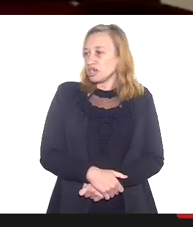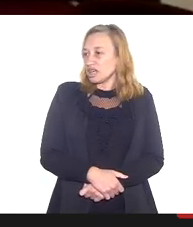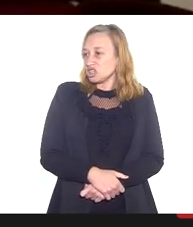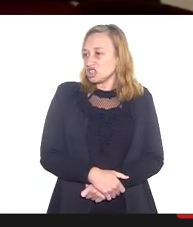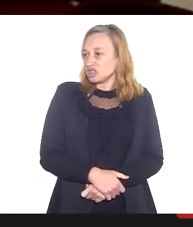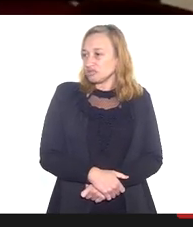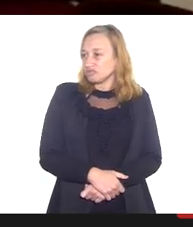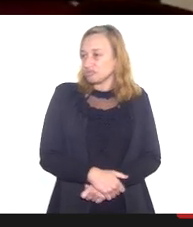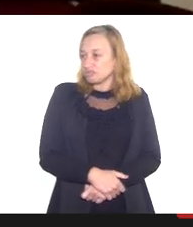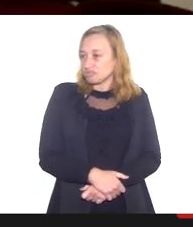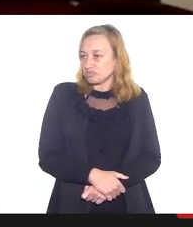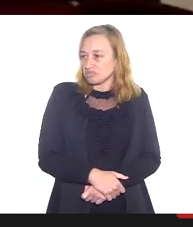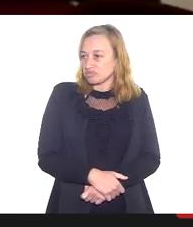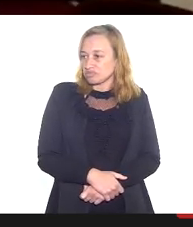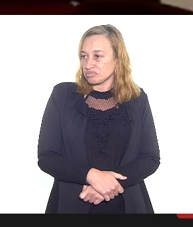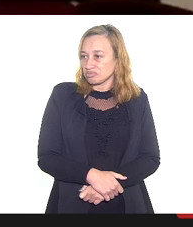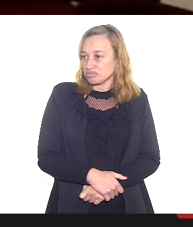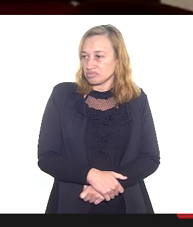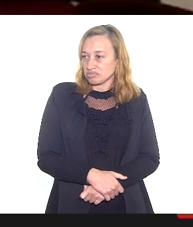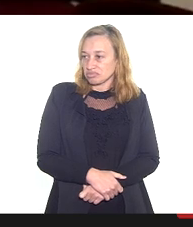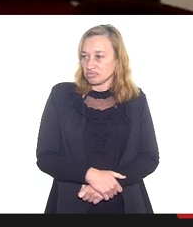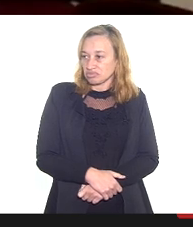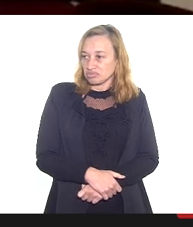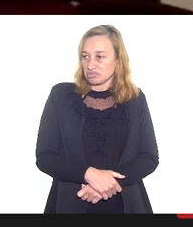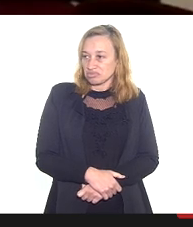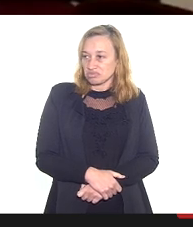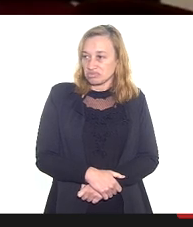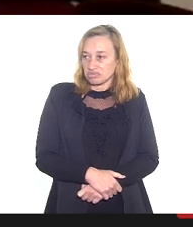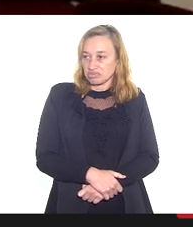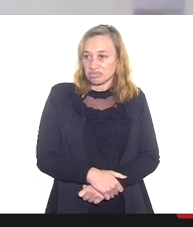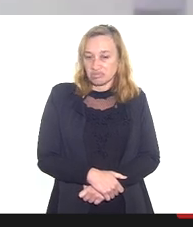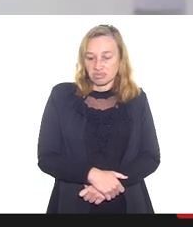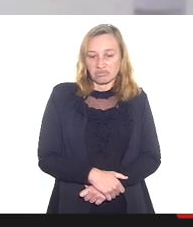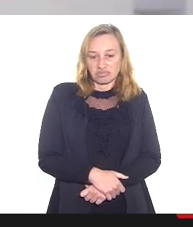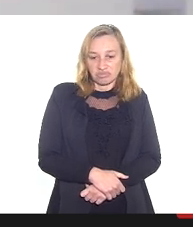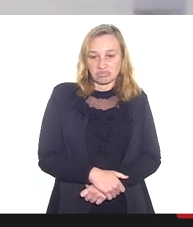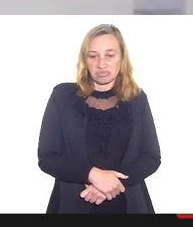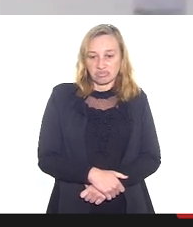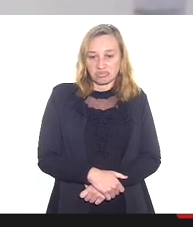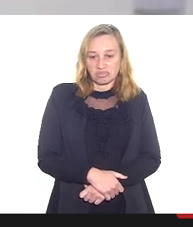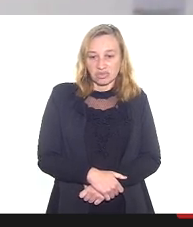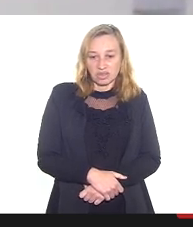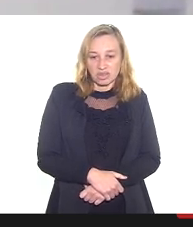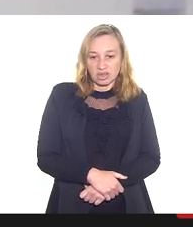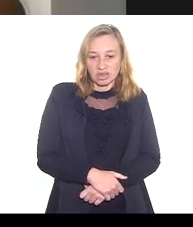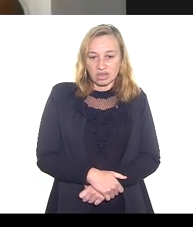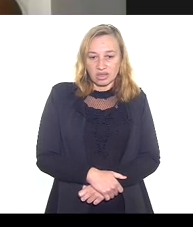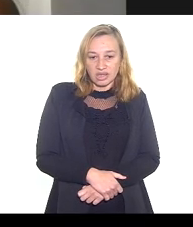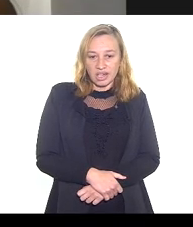Acho que fecho aqui essa minha explanação aí.